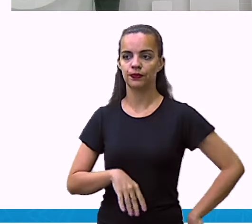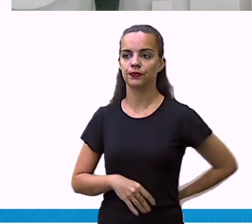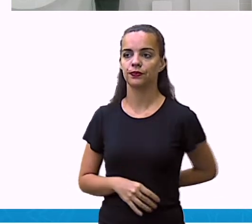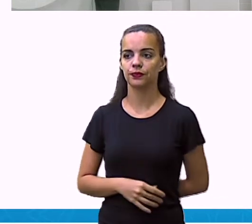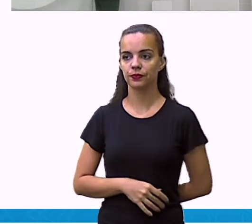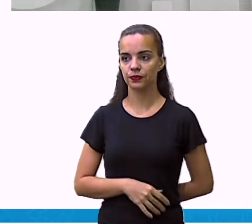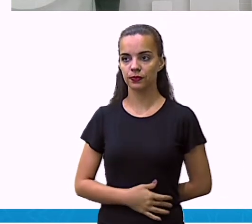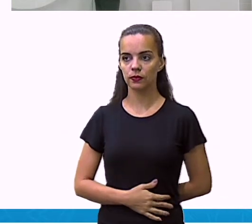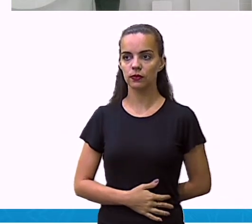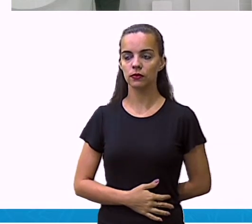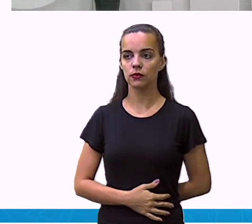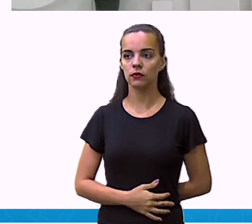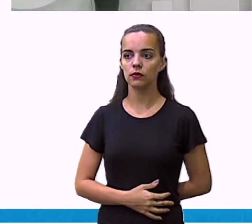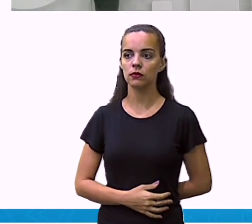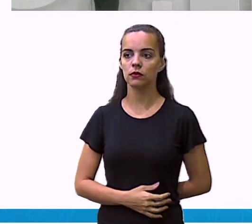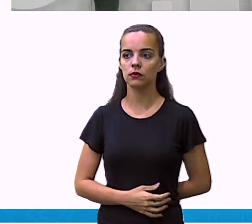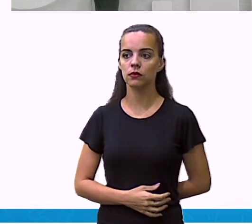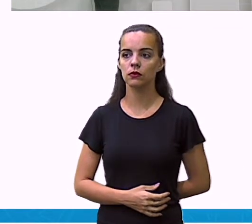32.